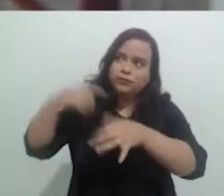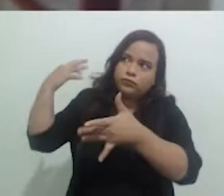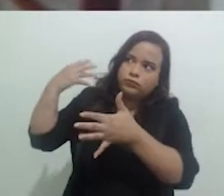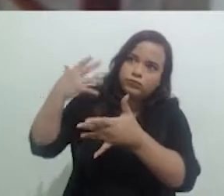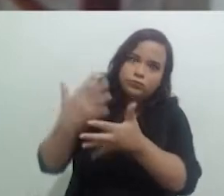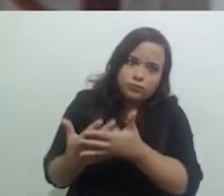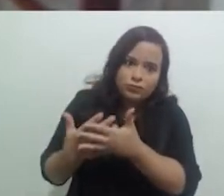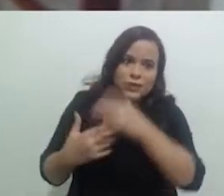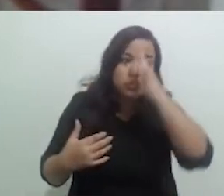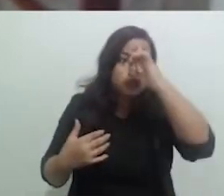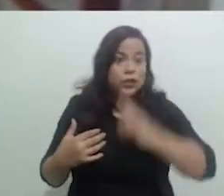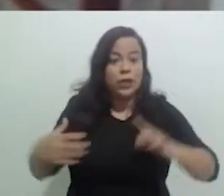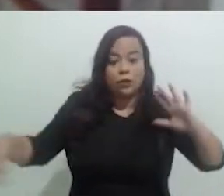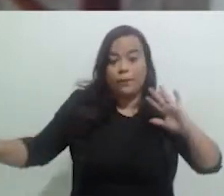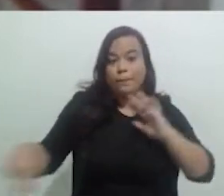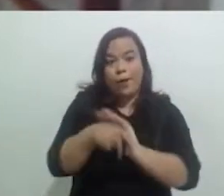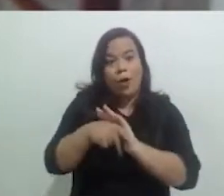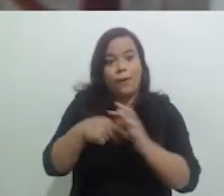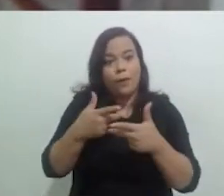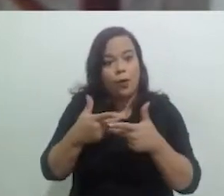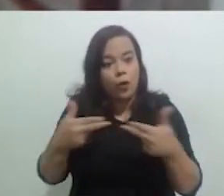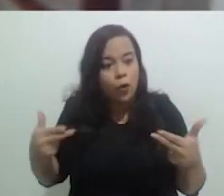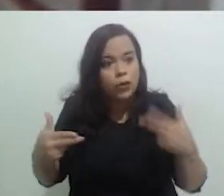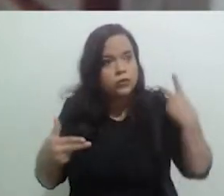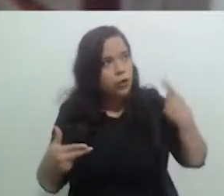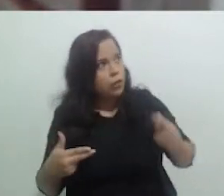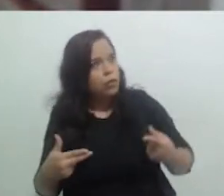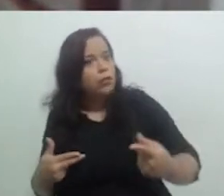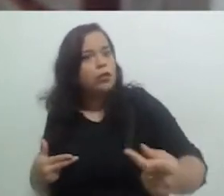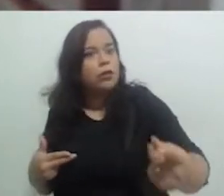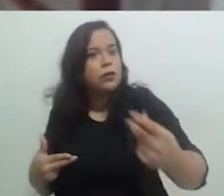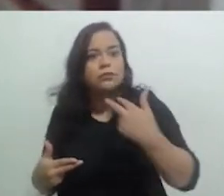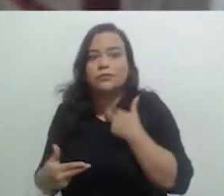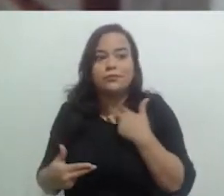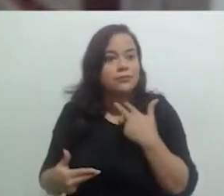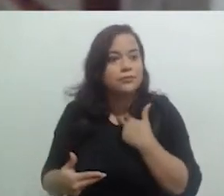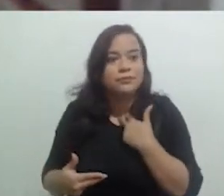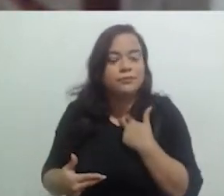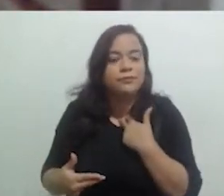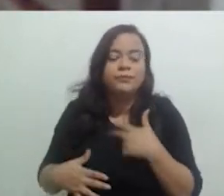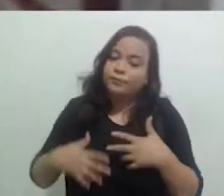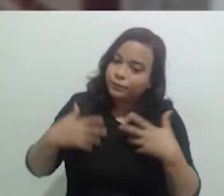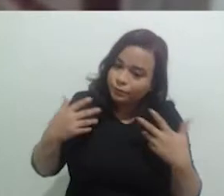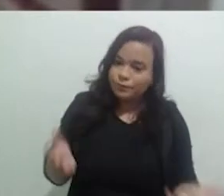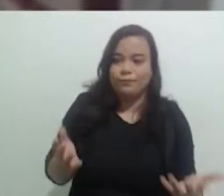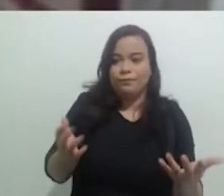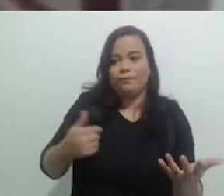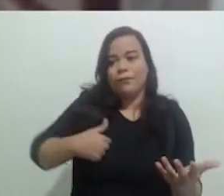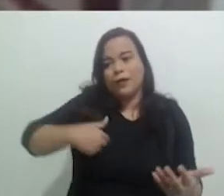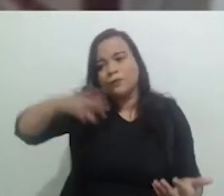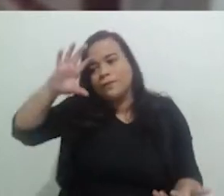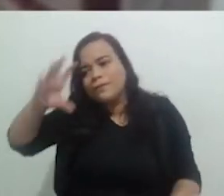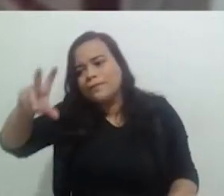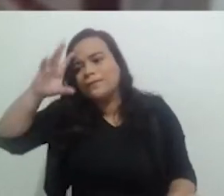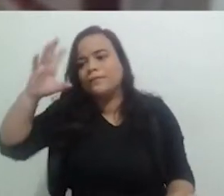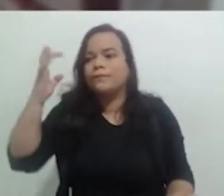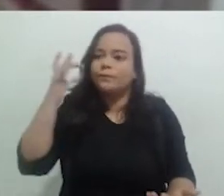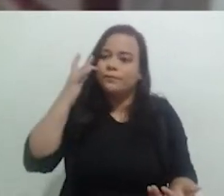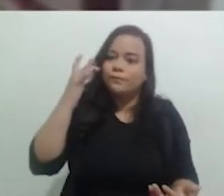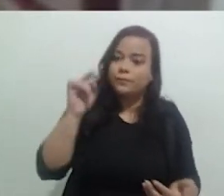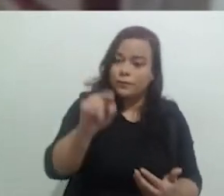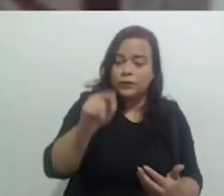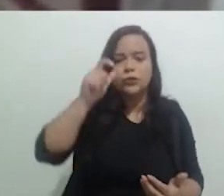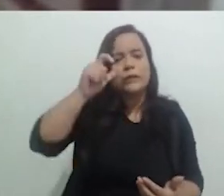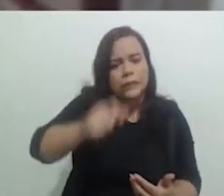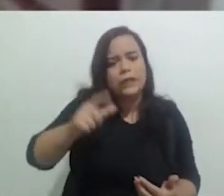propriedade ad eterno, não é? De formas que eu achei essa posição bastante interessante, mas